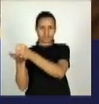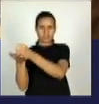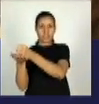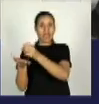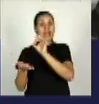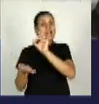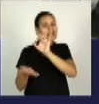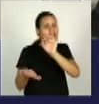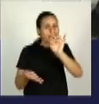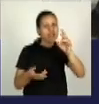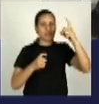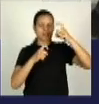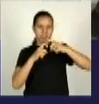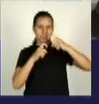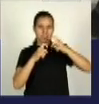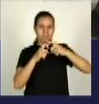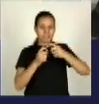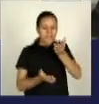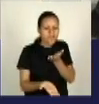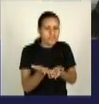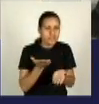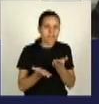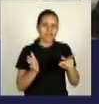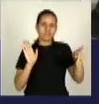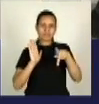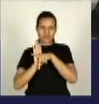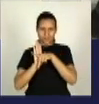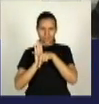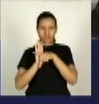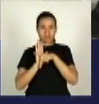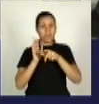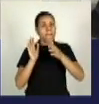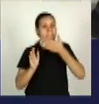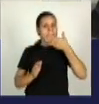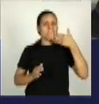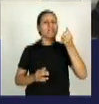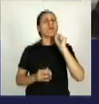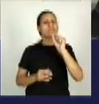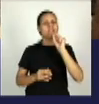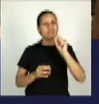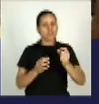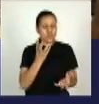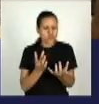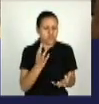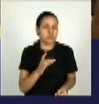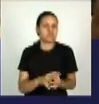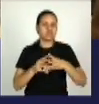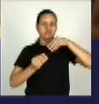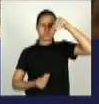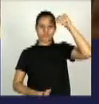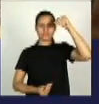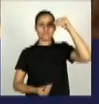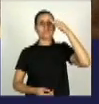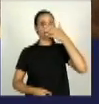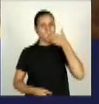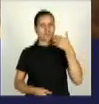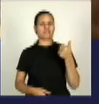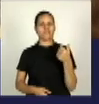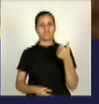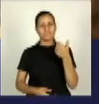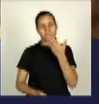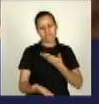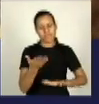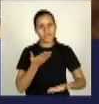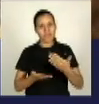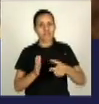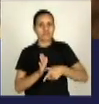substâncias químicas, cada medicamento vai ter um encaminhamento próprio. Normalmente, incineração, mas eventualmente pode ser